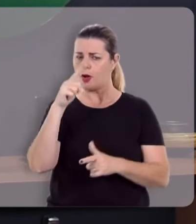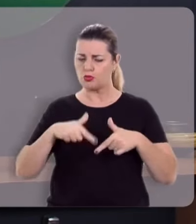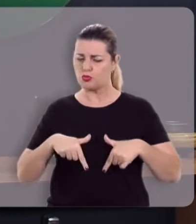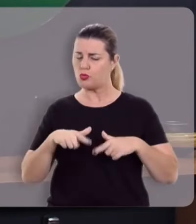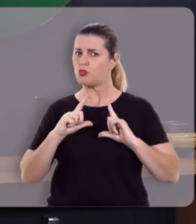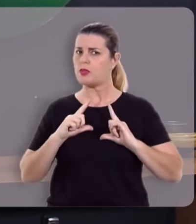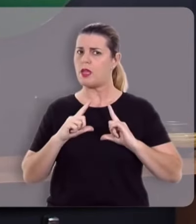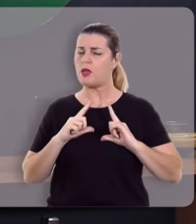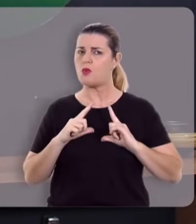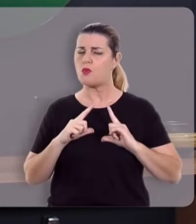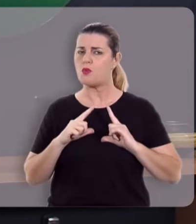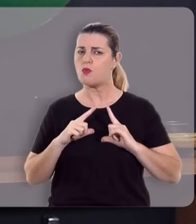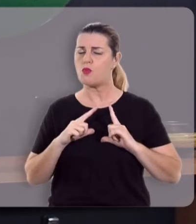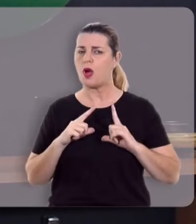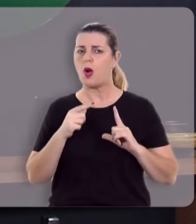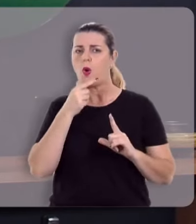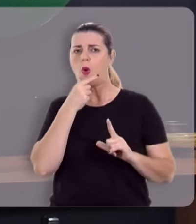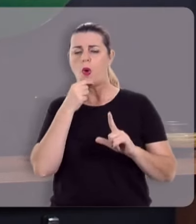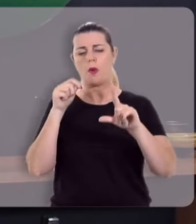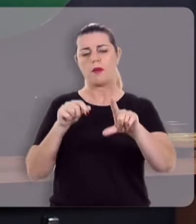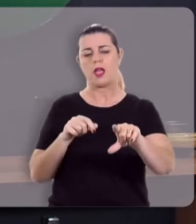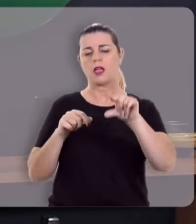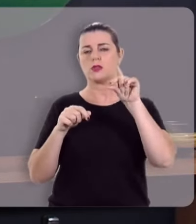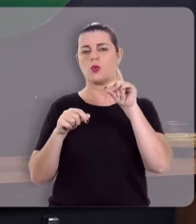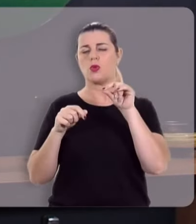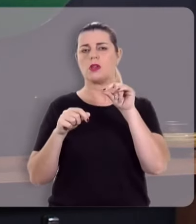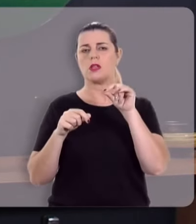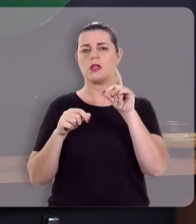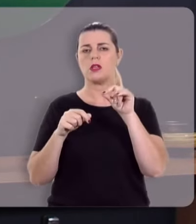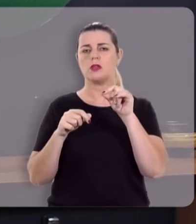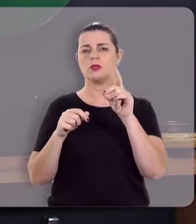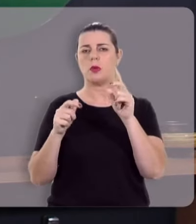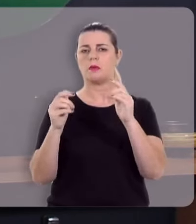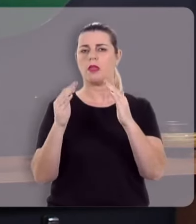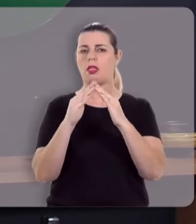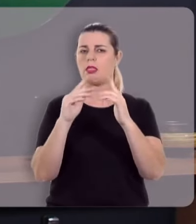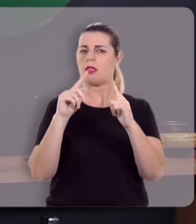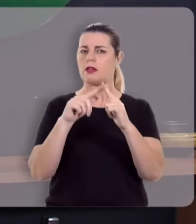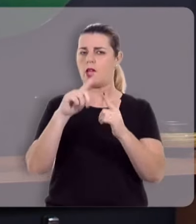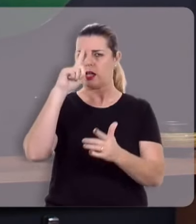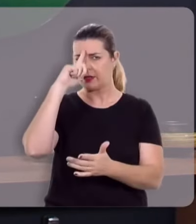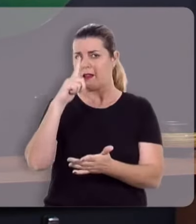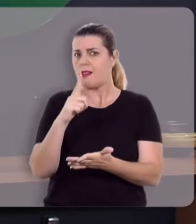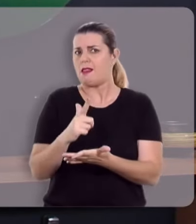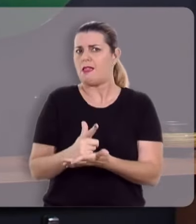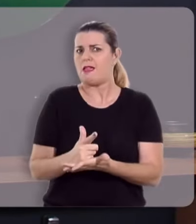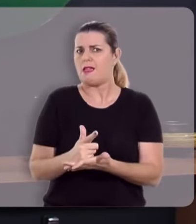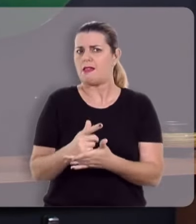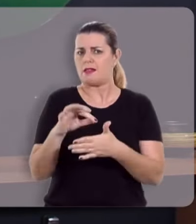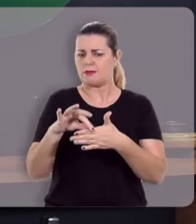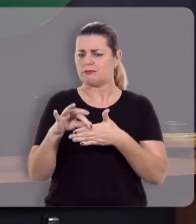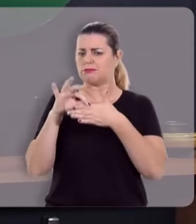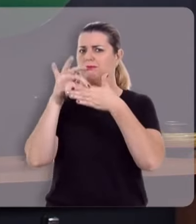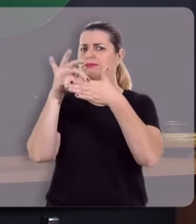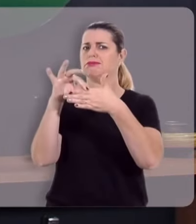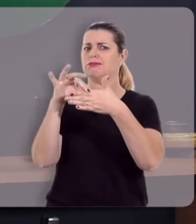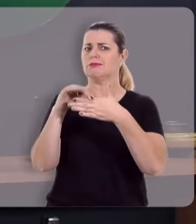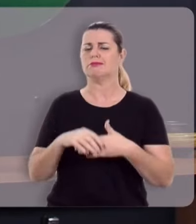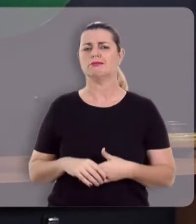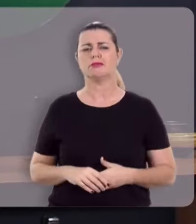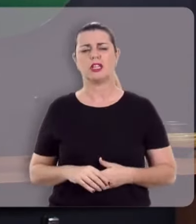significava que ele era um dos seletos membros do sinédrio, o grande tribunal dos judeus,